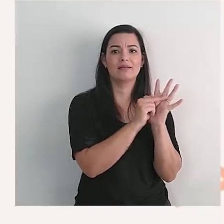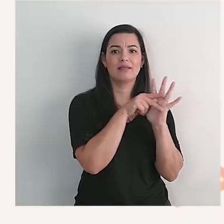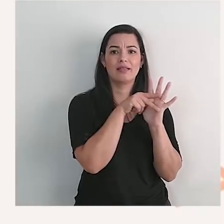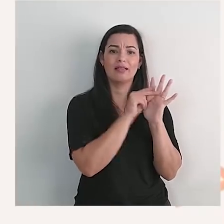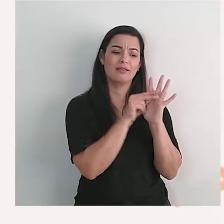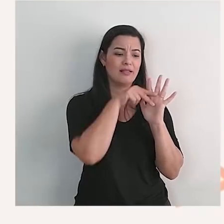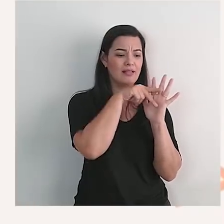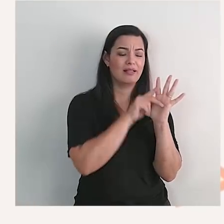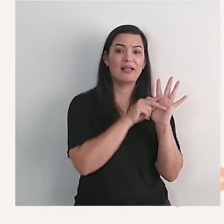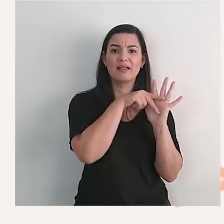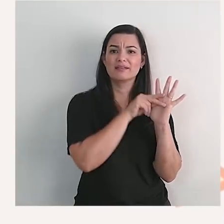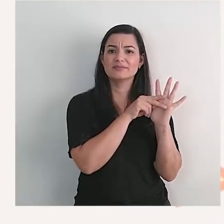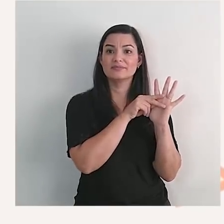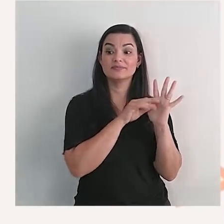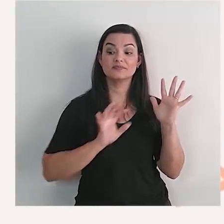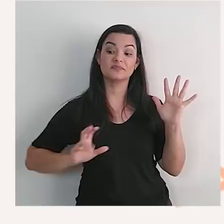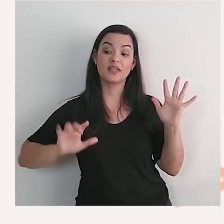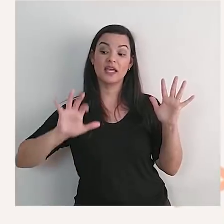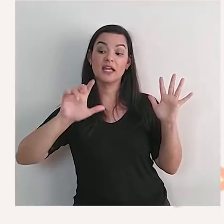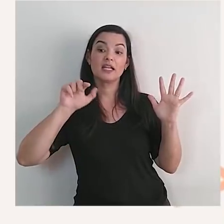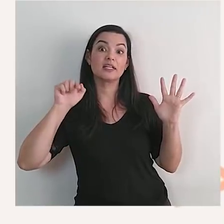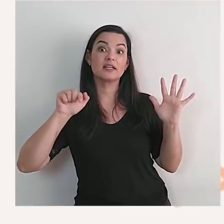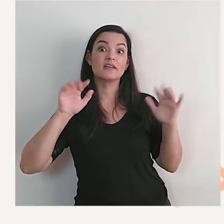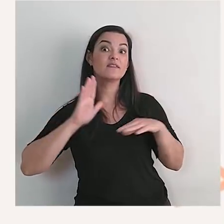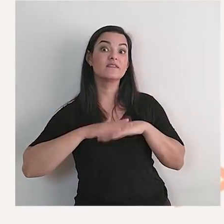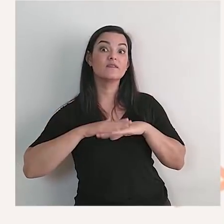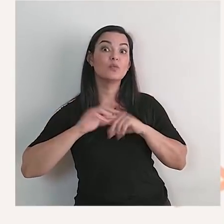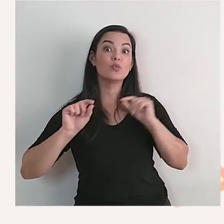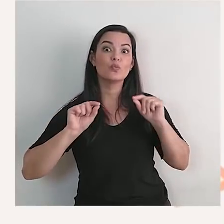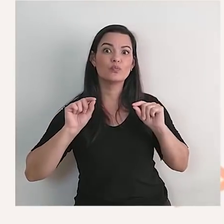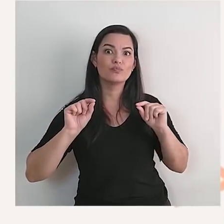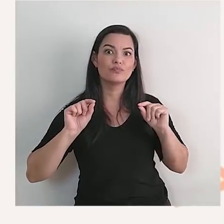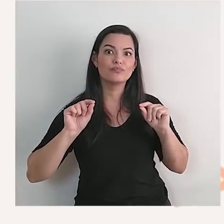E sabe o que essa aranha fez?